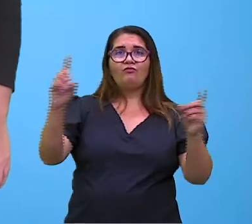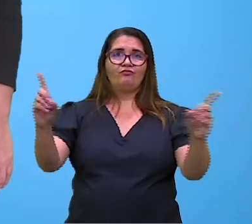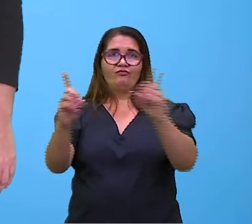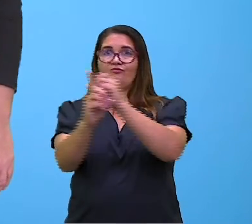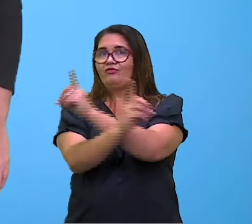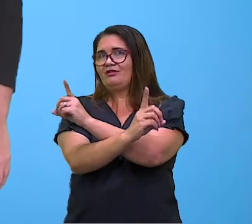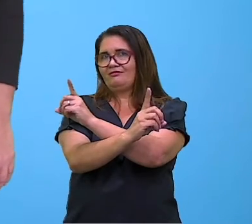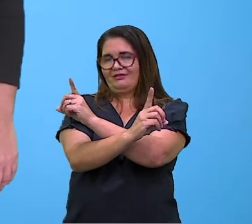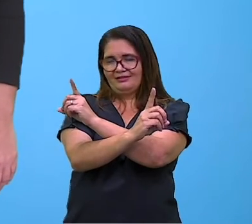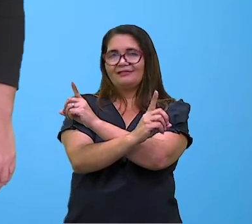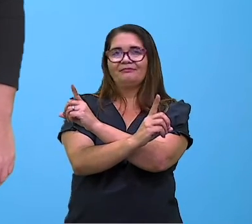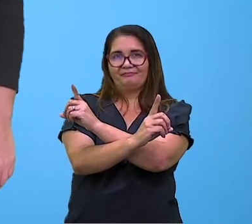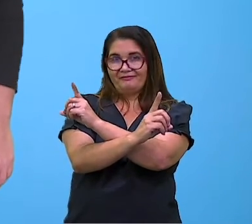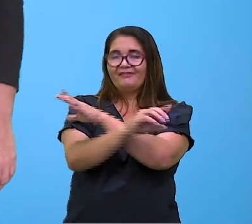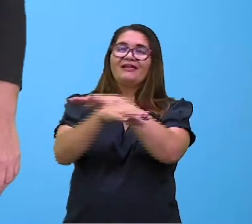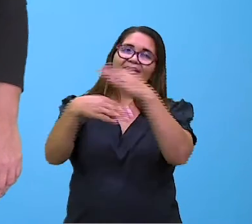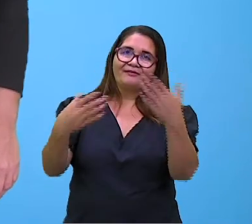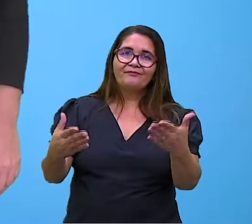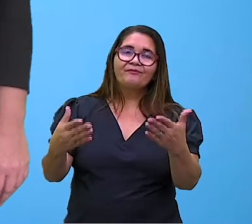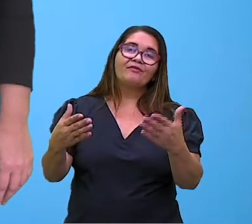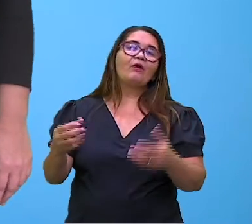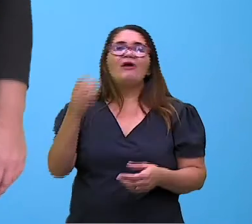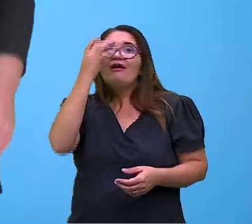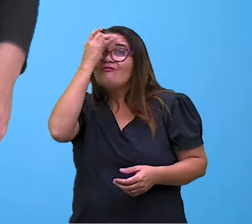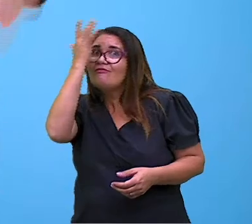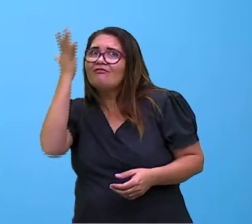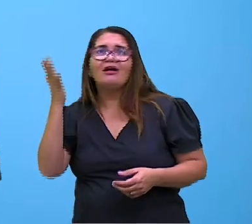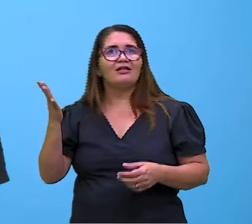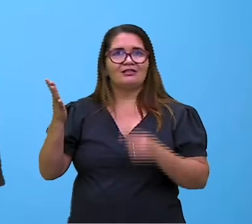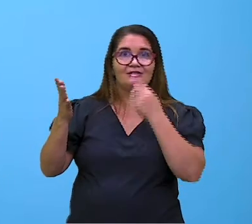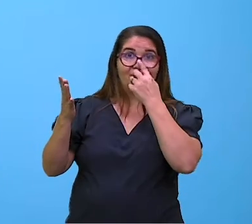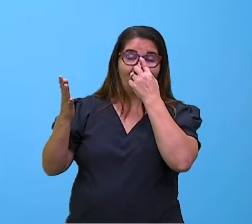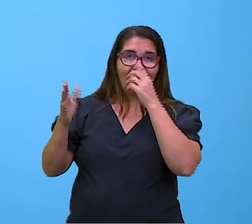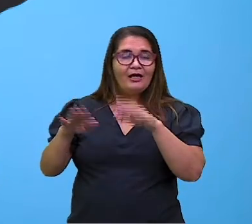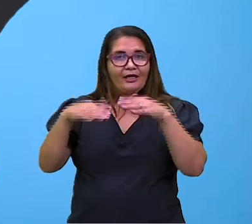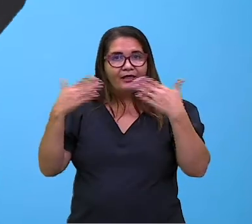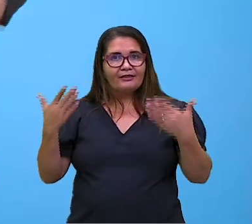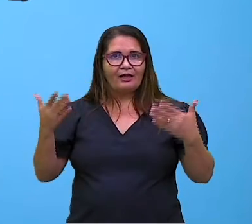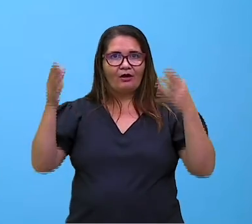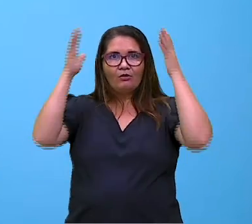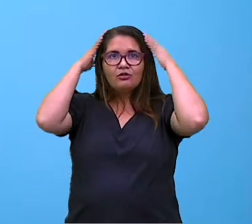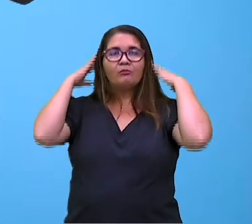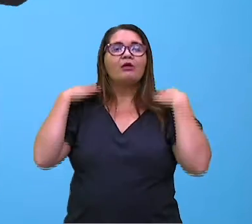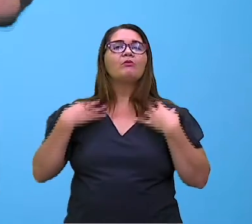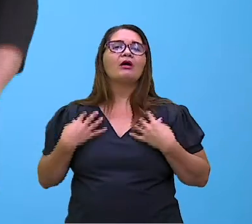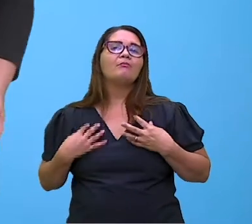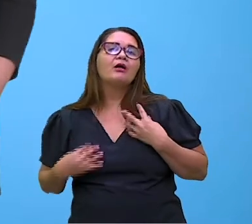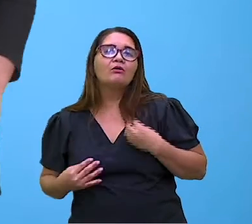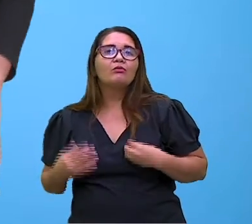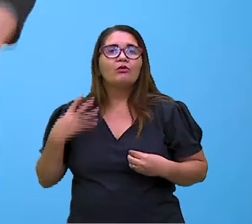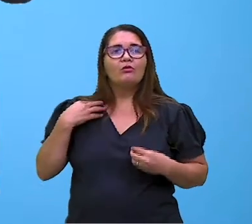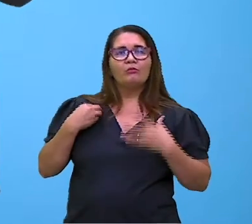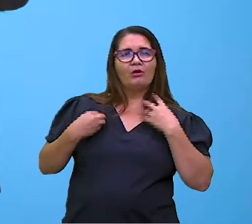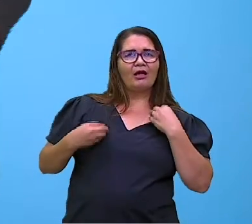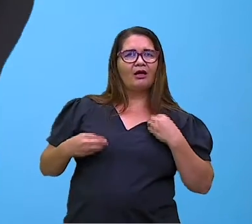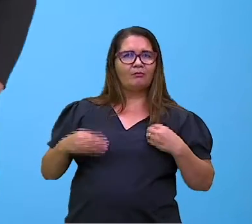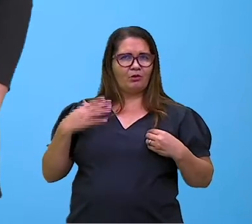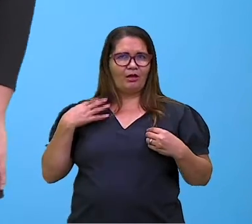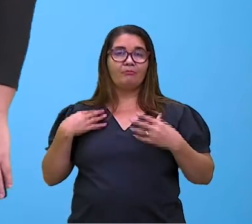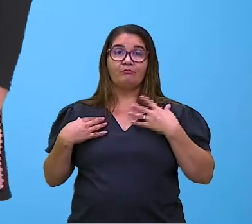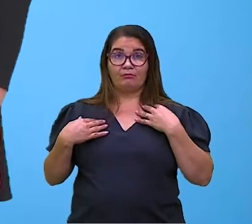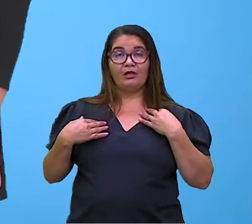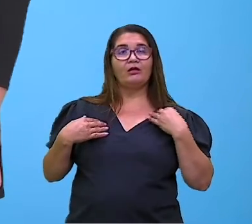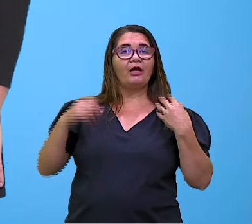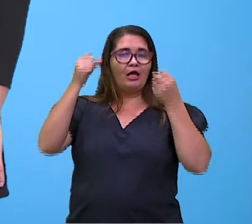pesquisar a palavra em inglês. Então, se eu falei about my hair, se eu falei sobre o meu cabelo, então eu vou